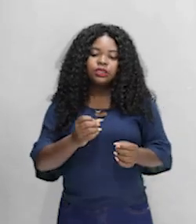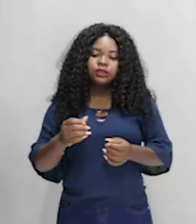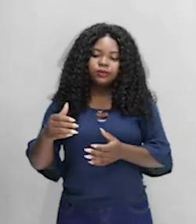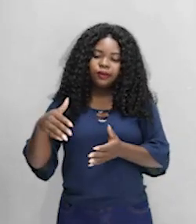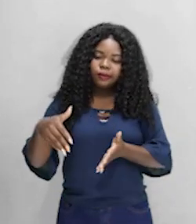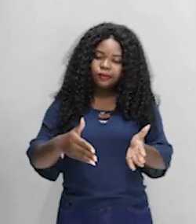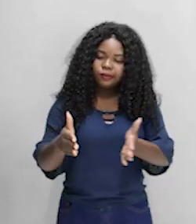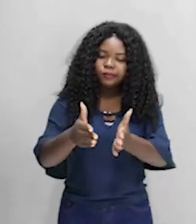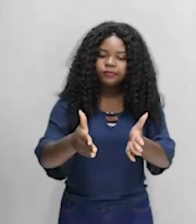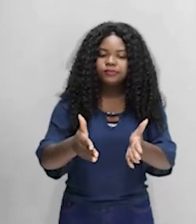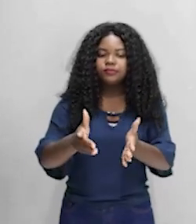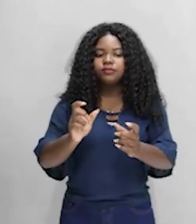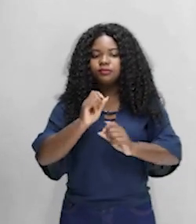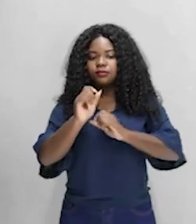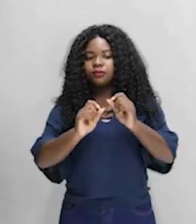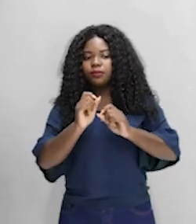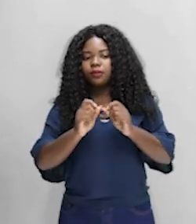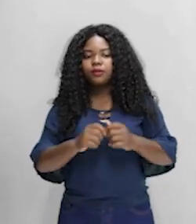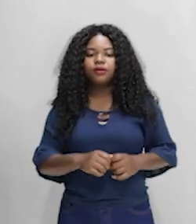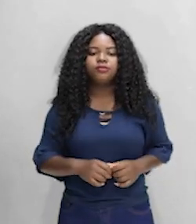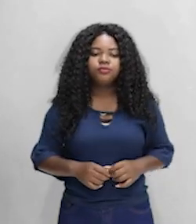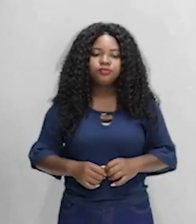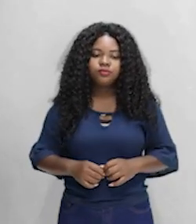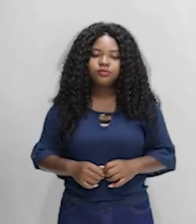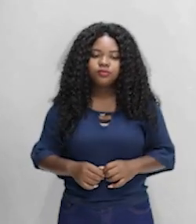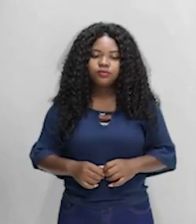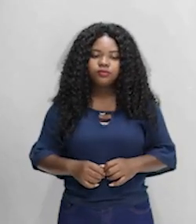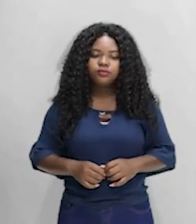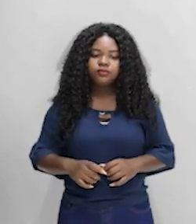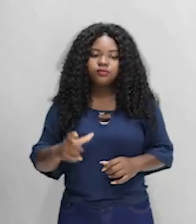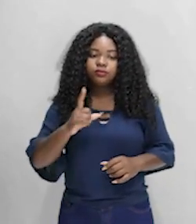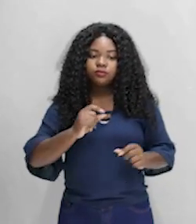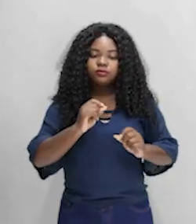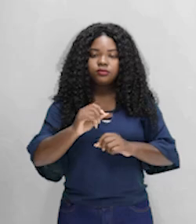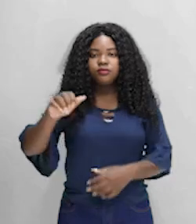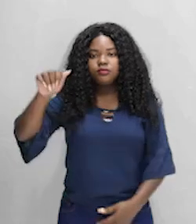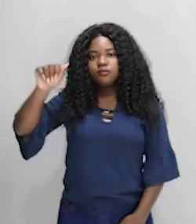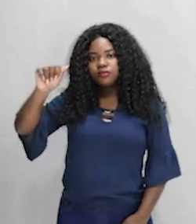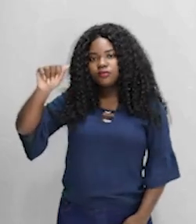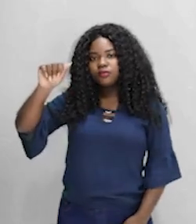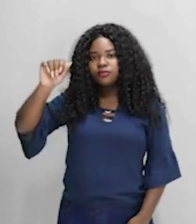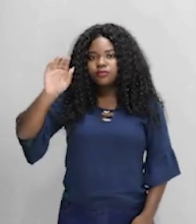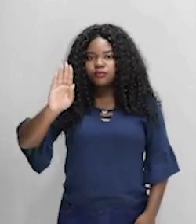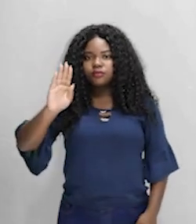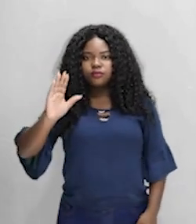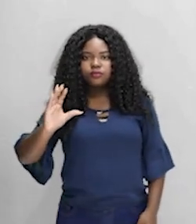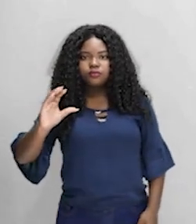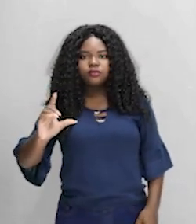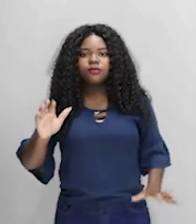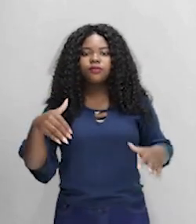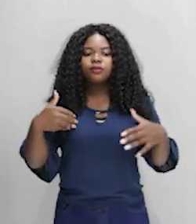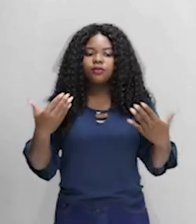rio é... Aqui nós temos as alternativas. Bom,